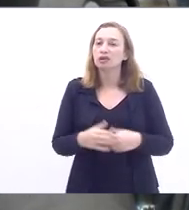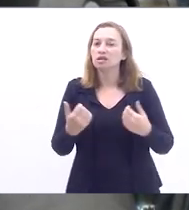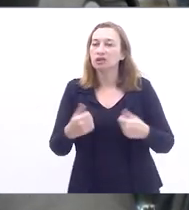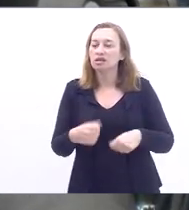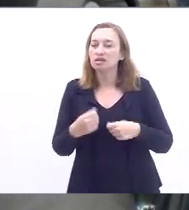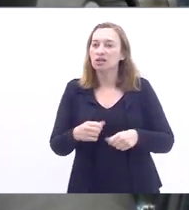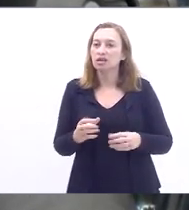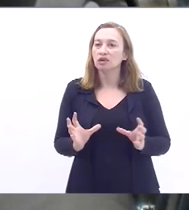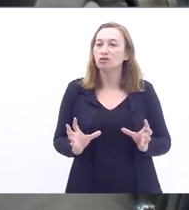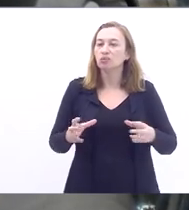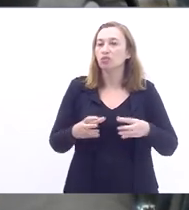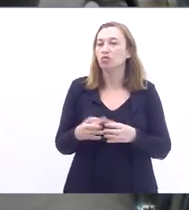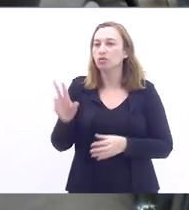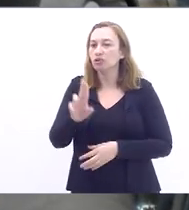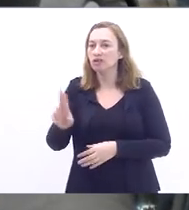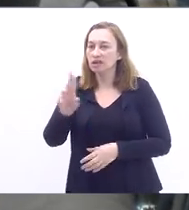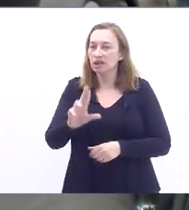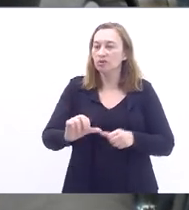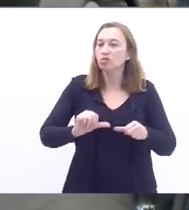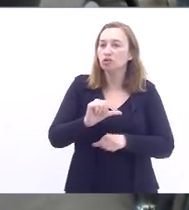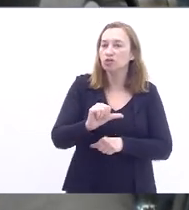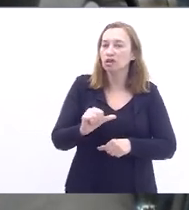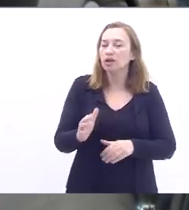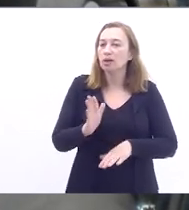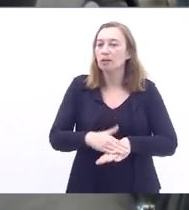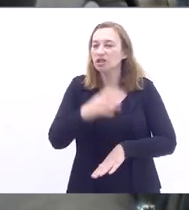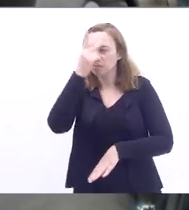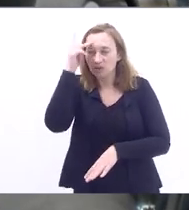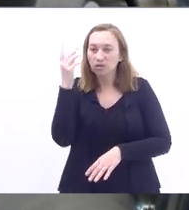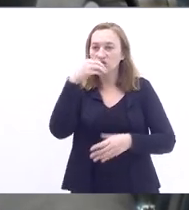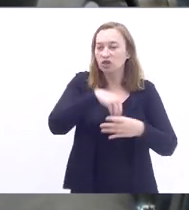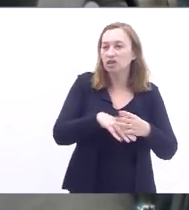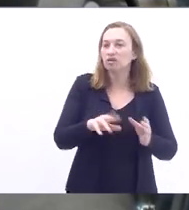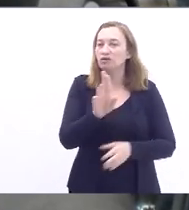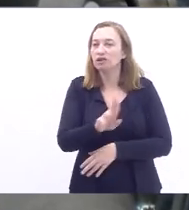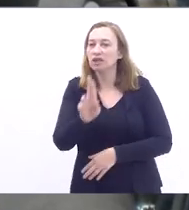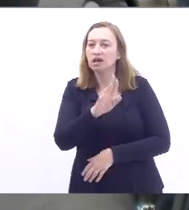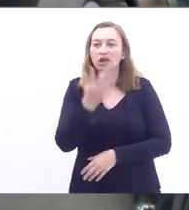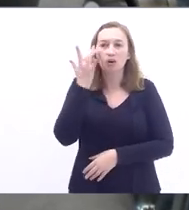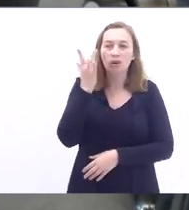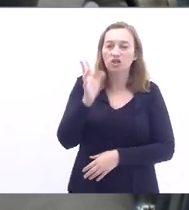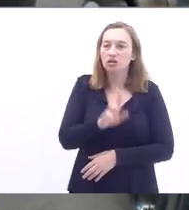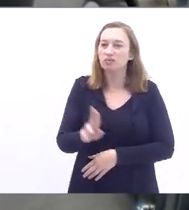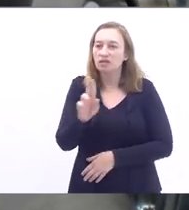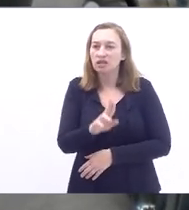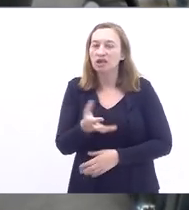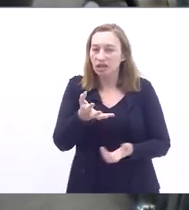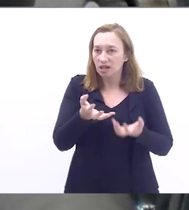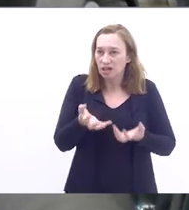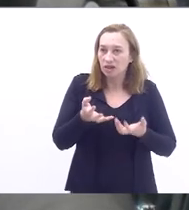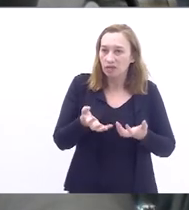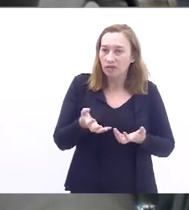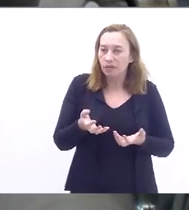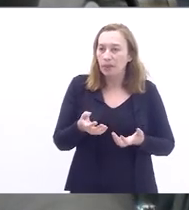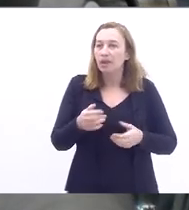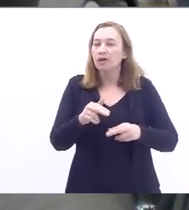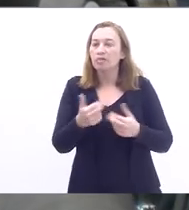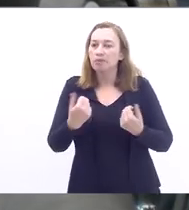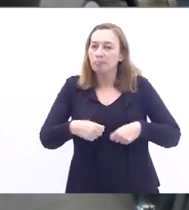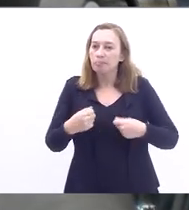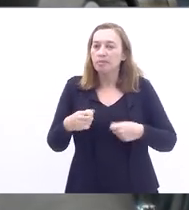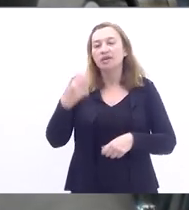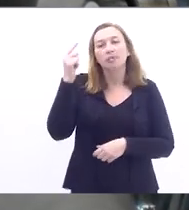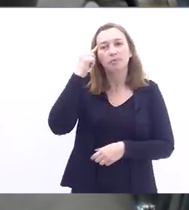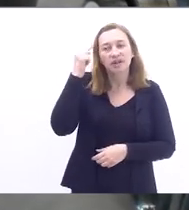mudando né de ter mas povo dentro da Universidade né Eu acho que essa é a universidade que a gente quer e para isso a gente precisa